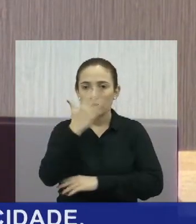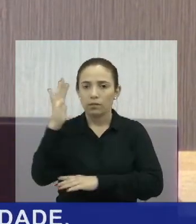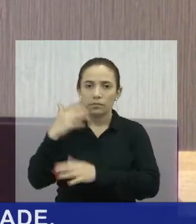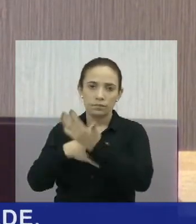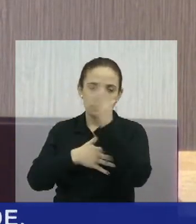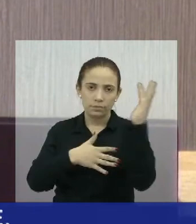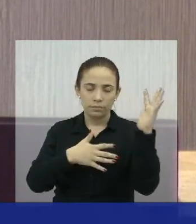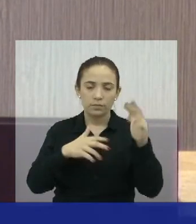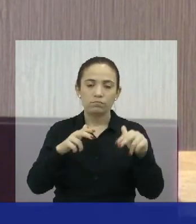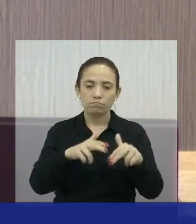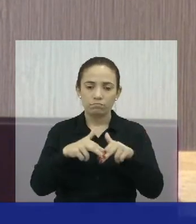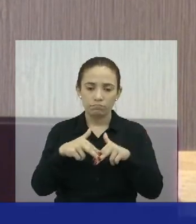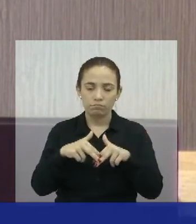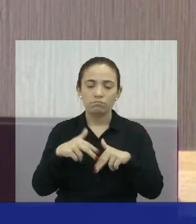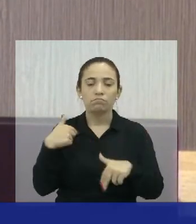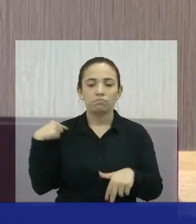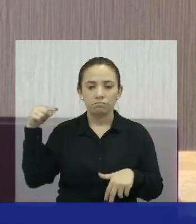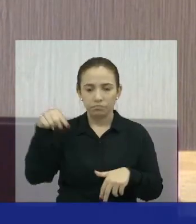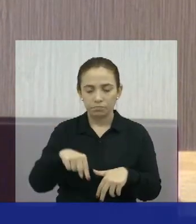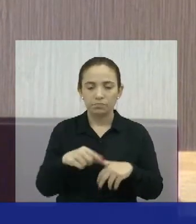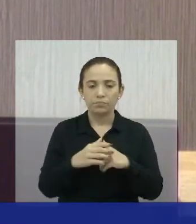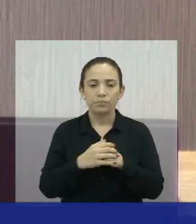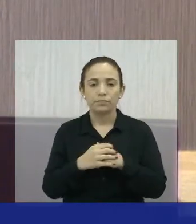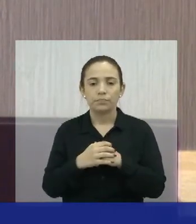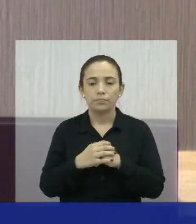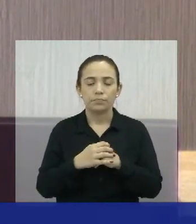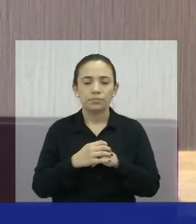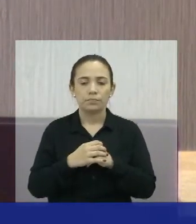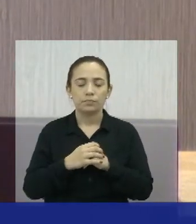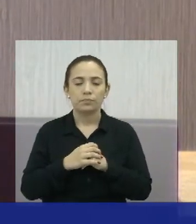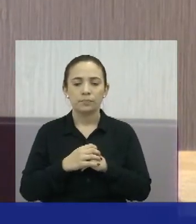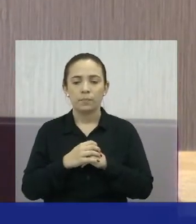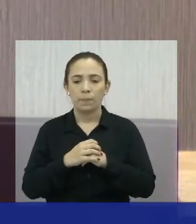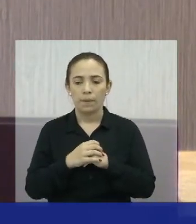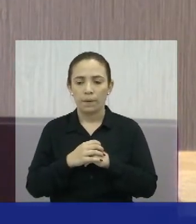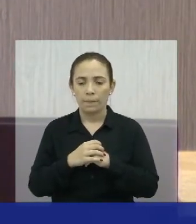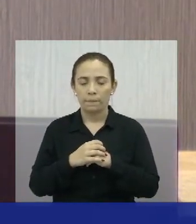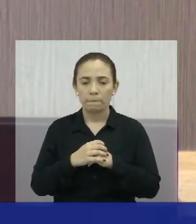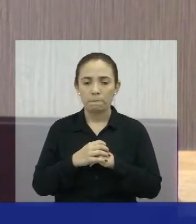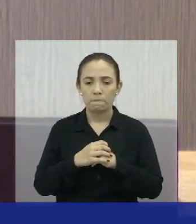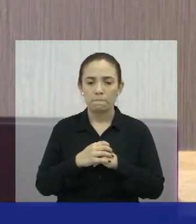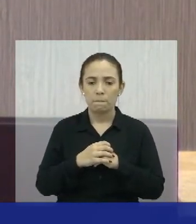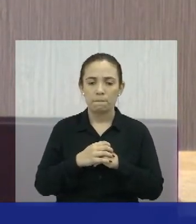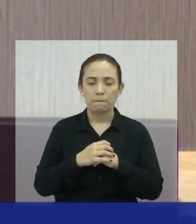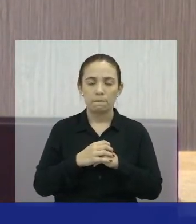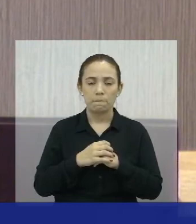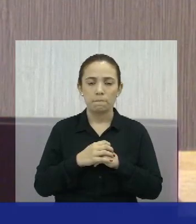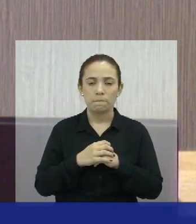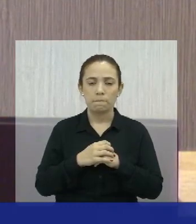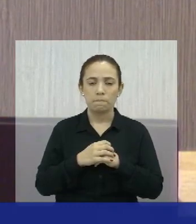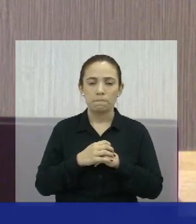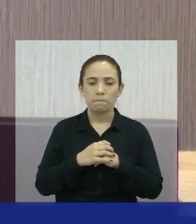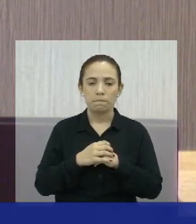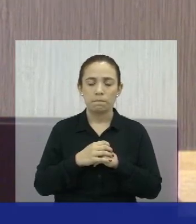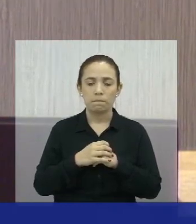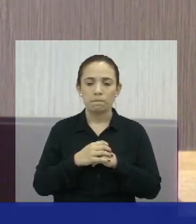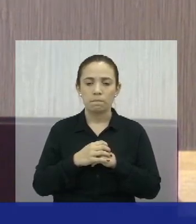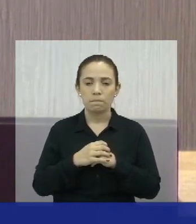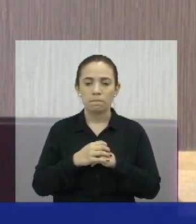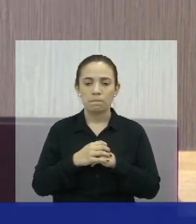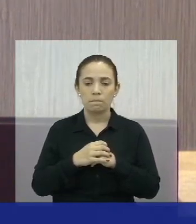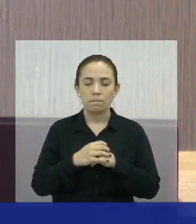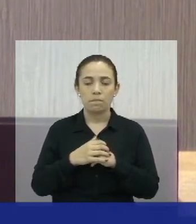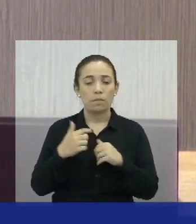ambiente. Por isso que eu estou aqui. E eu não tenho aqui um grupo para